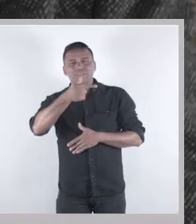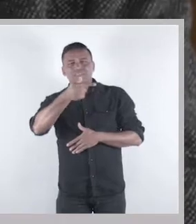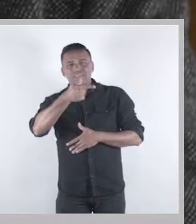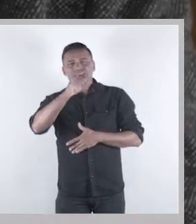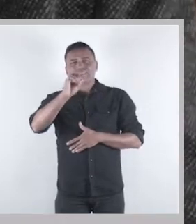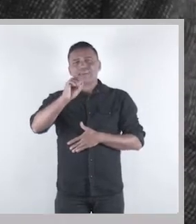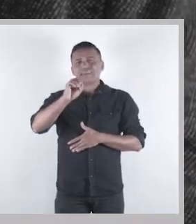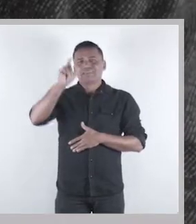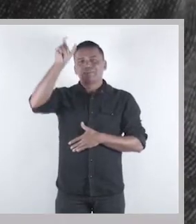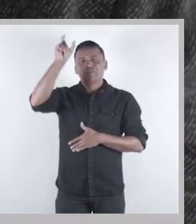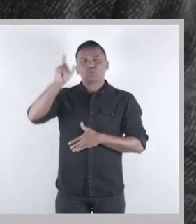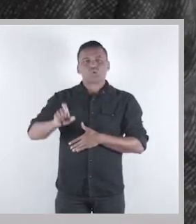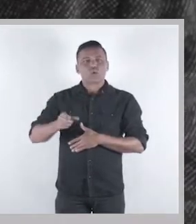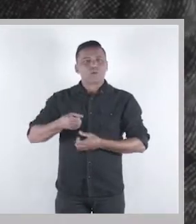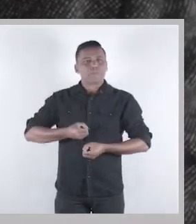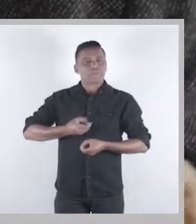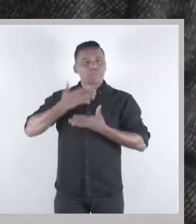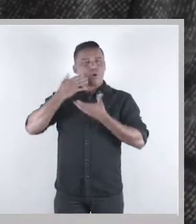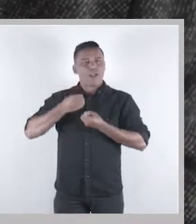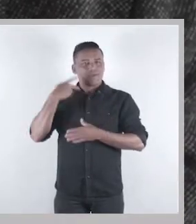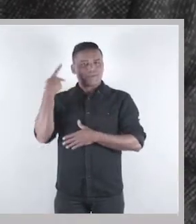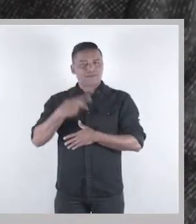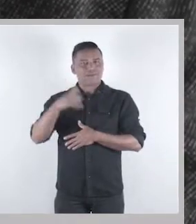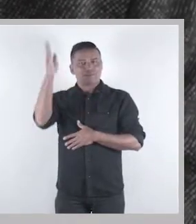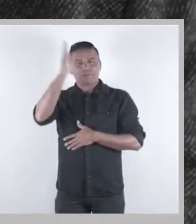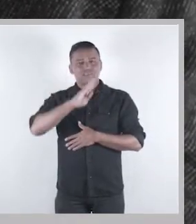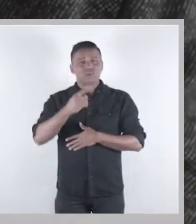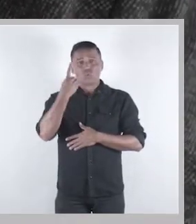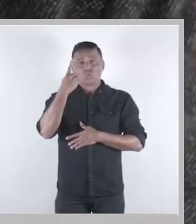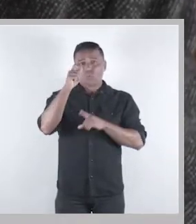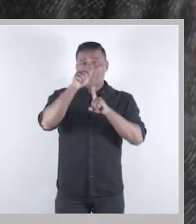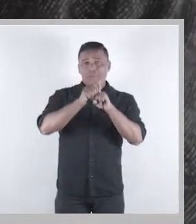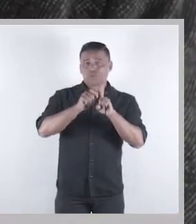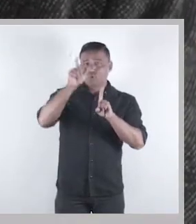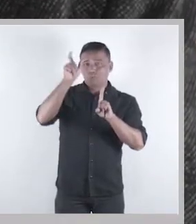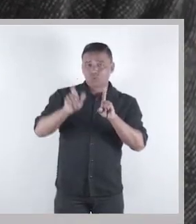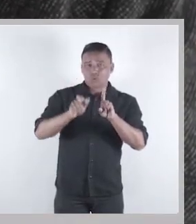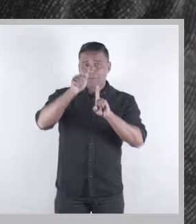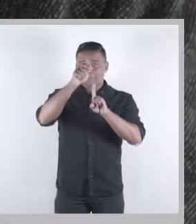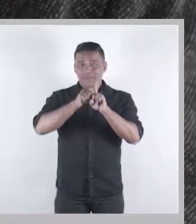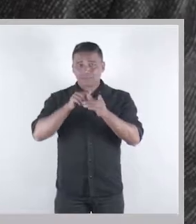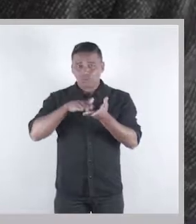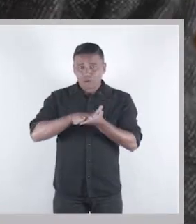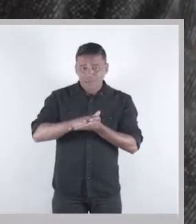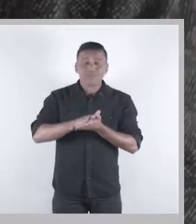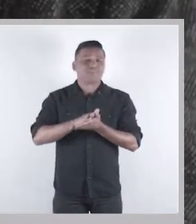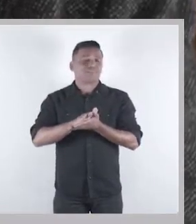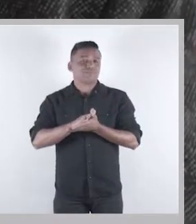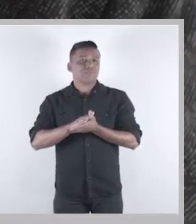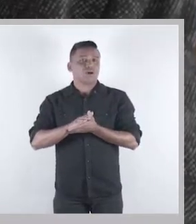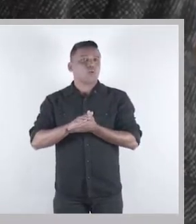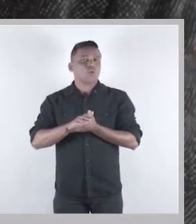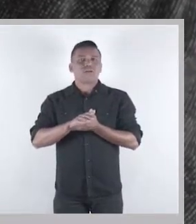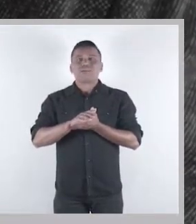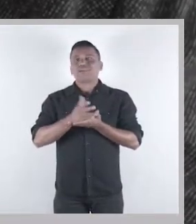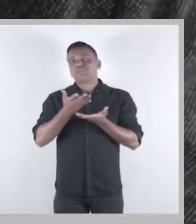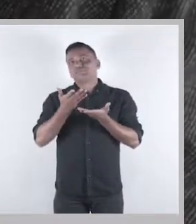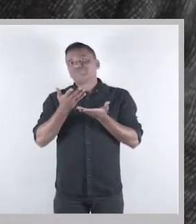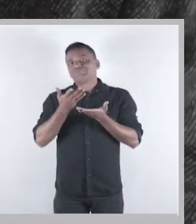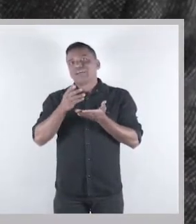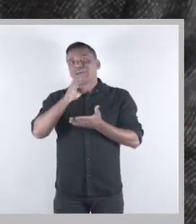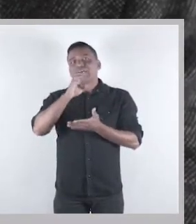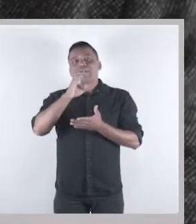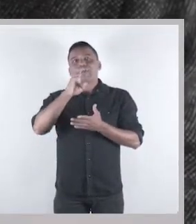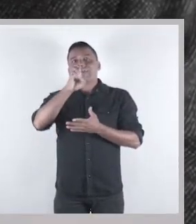mês né é interessante também que eles têm uma linha editorial com a qual eu eu gosto eu gosto muito da linha